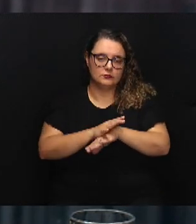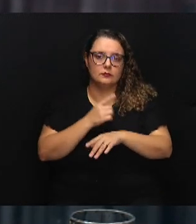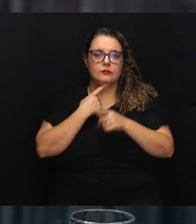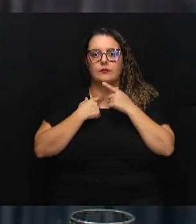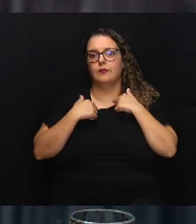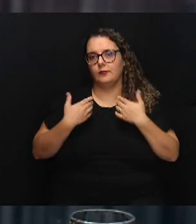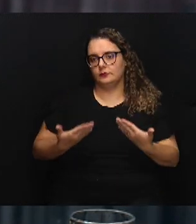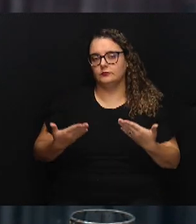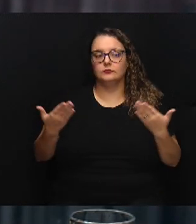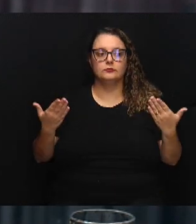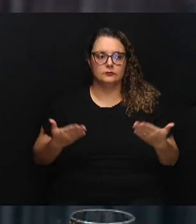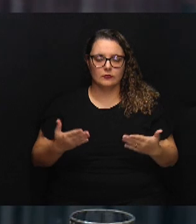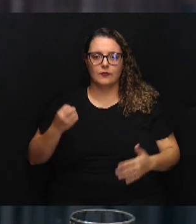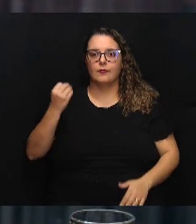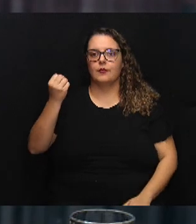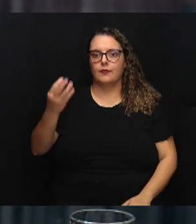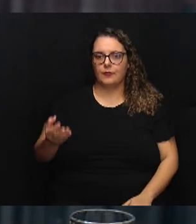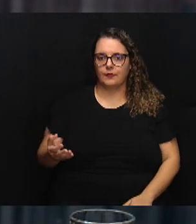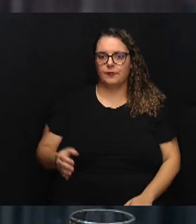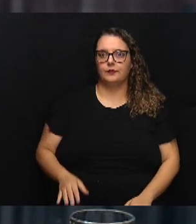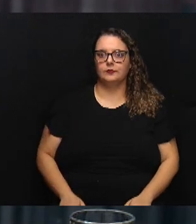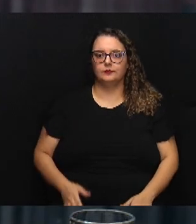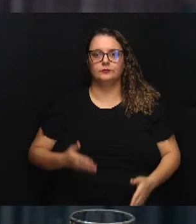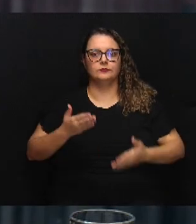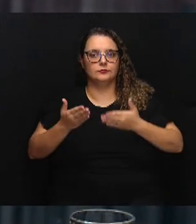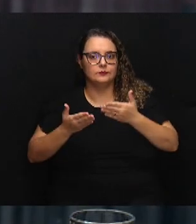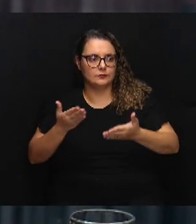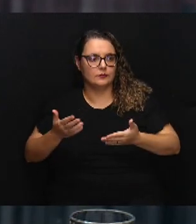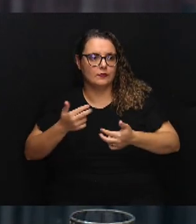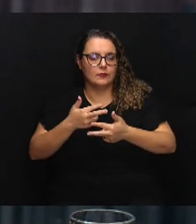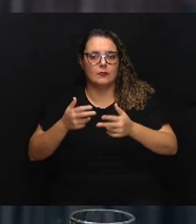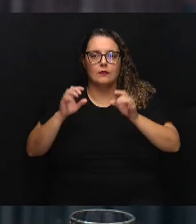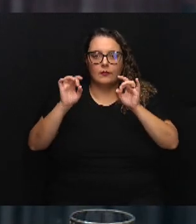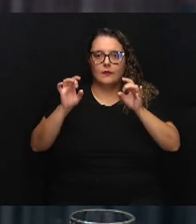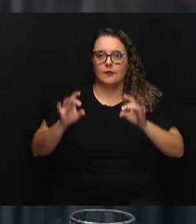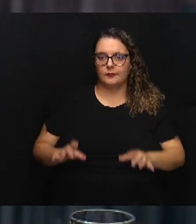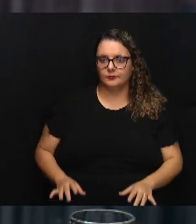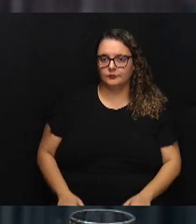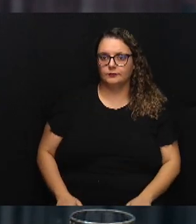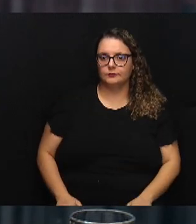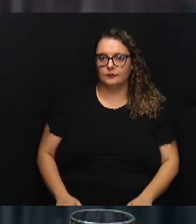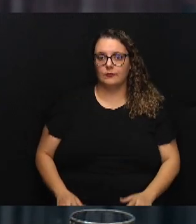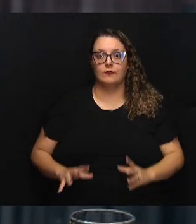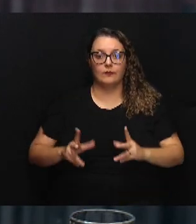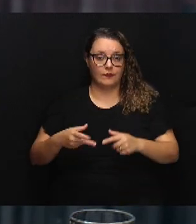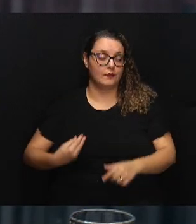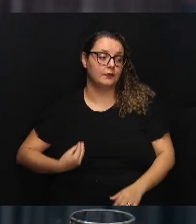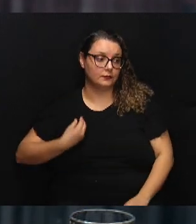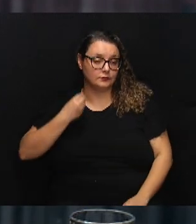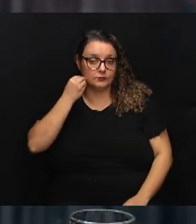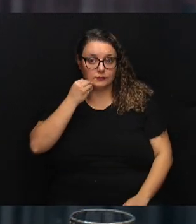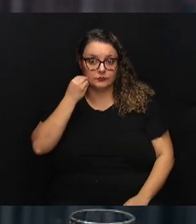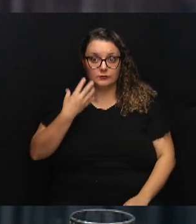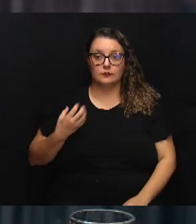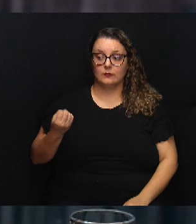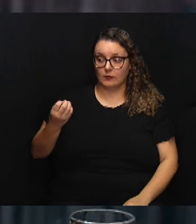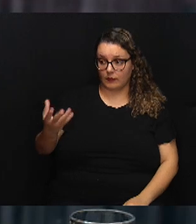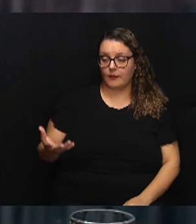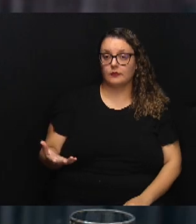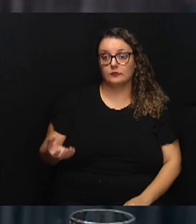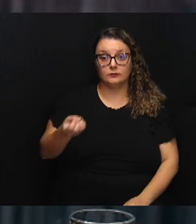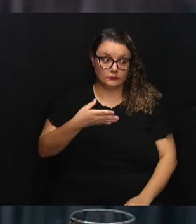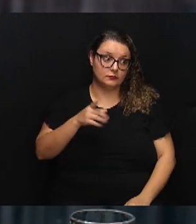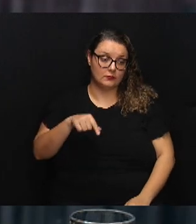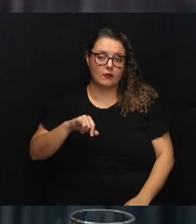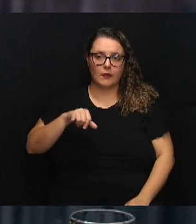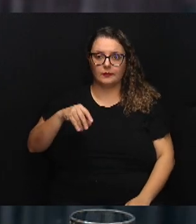hoje a viagem acaba sendo tratada como algo especial, porque tudo que você vive numa viagem é considerado novo, né? Acho que a Josi